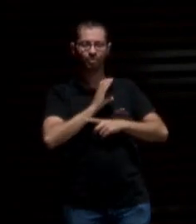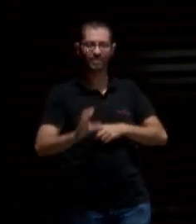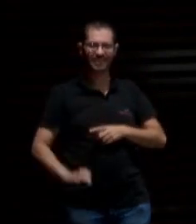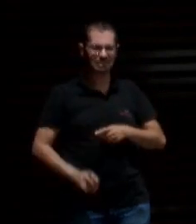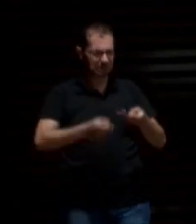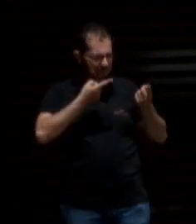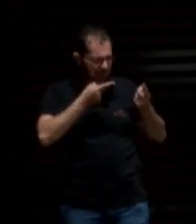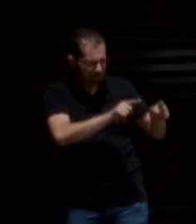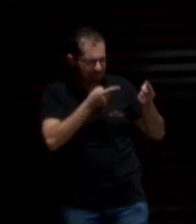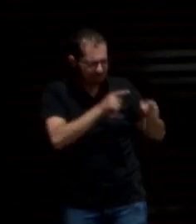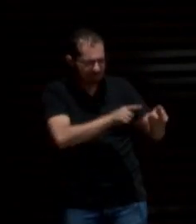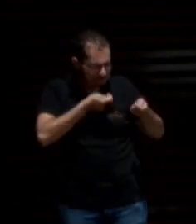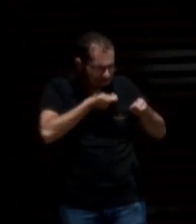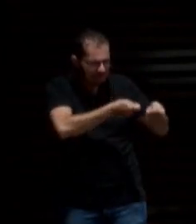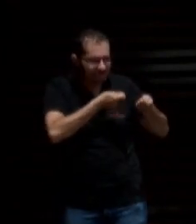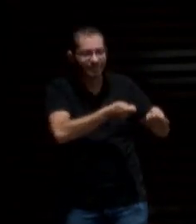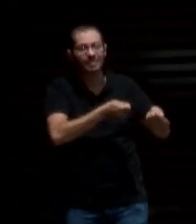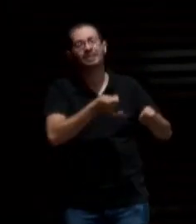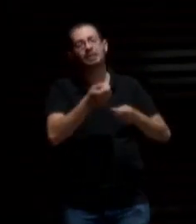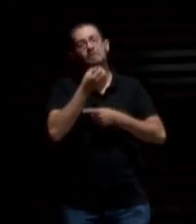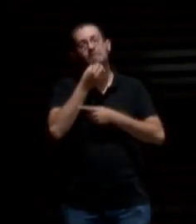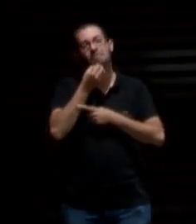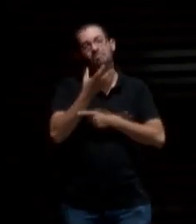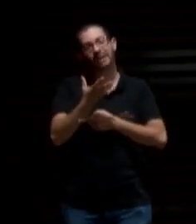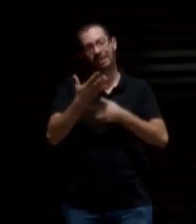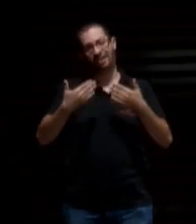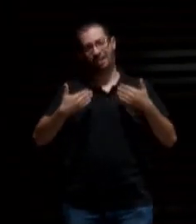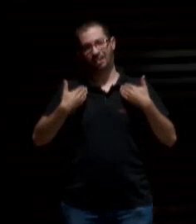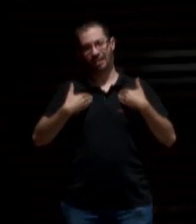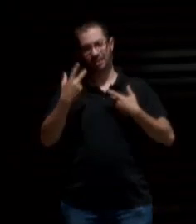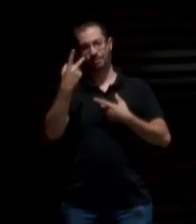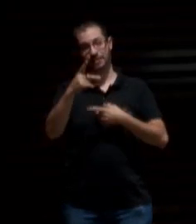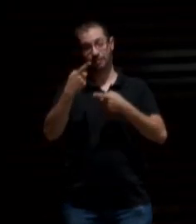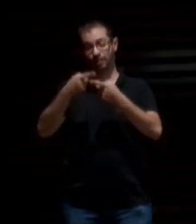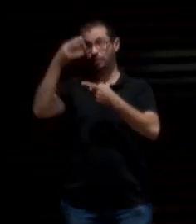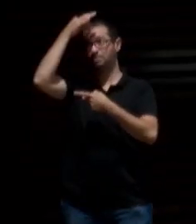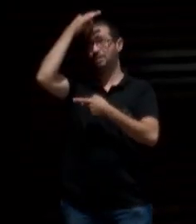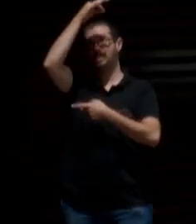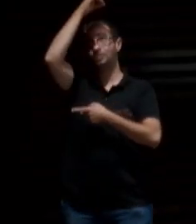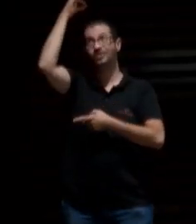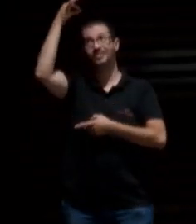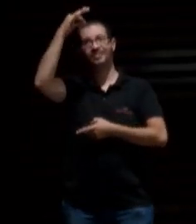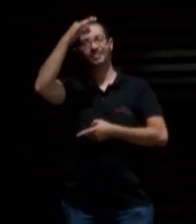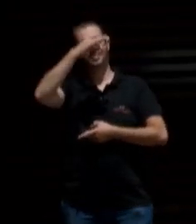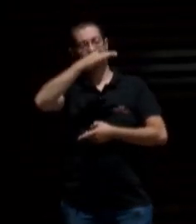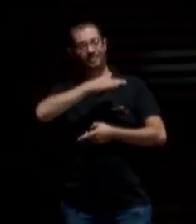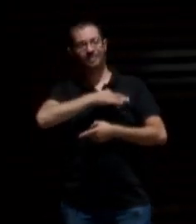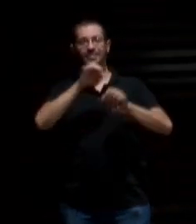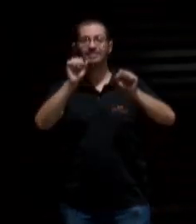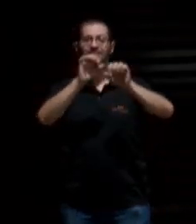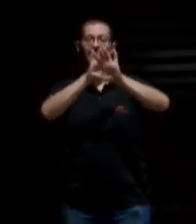bem-aventurados sois, porque sobre vós repousa o Espírito da glória e de Deus.